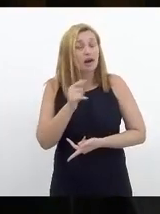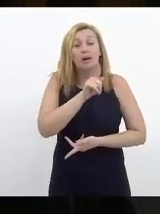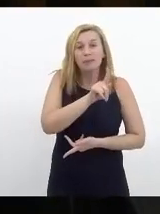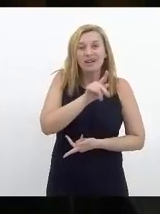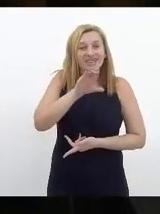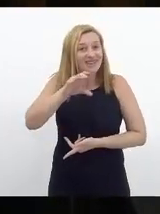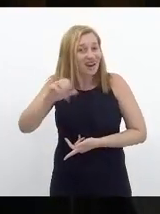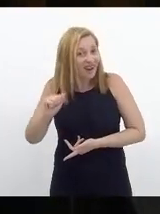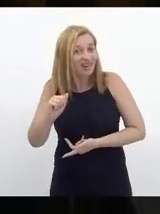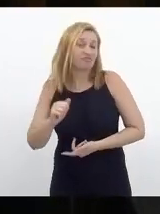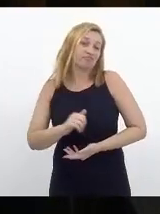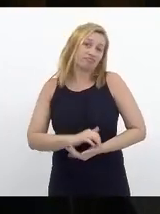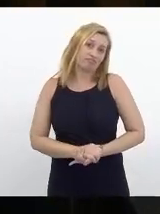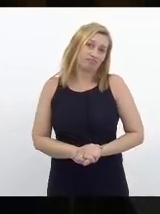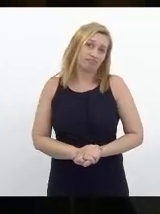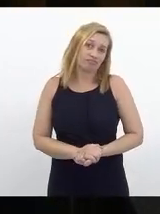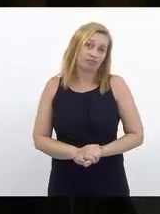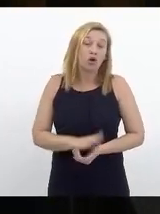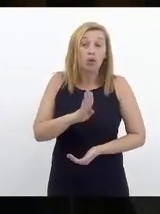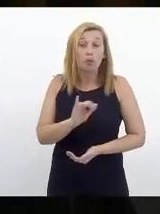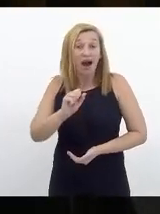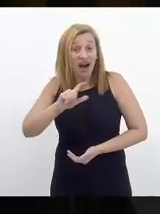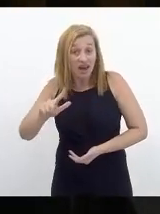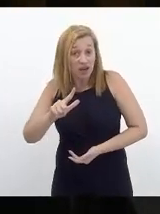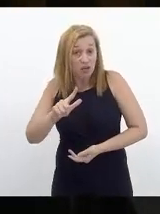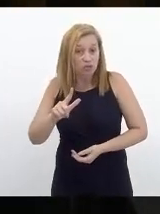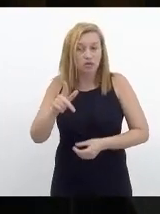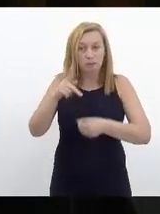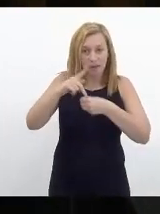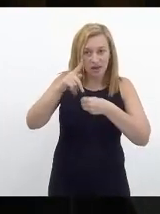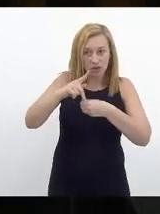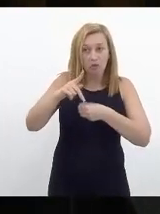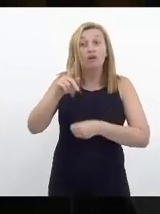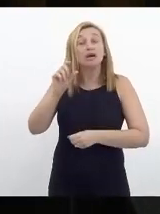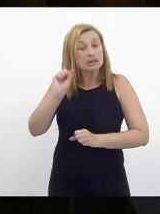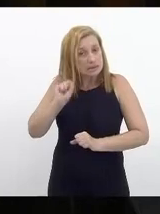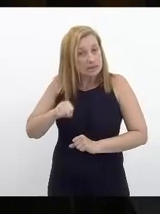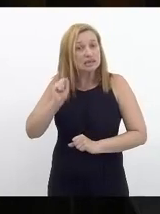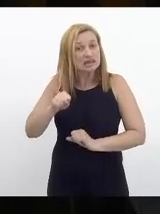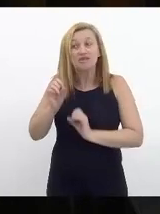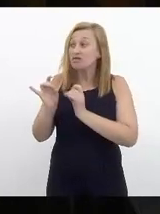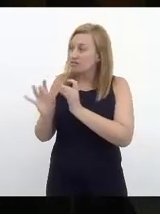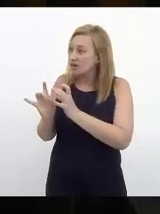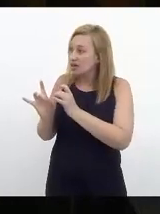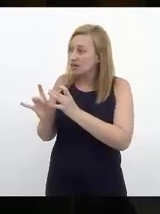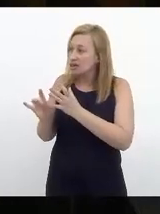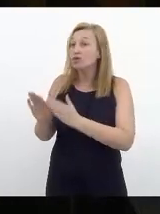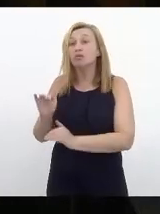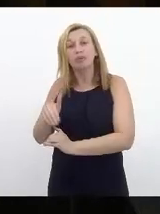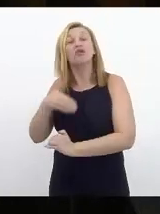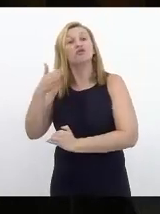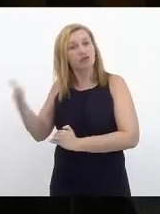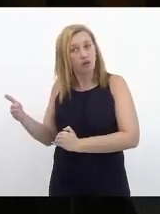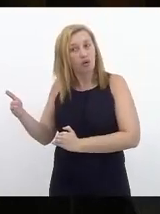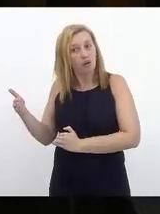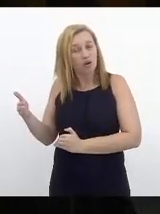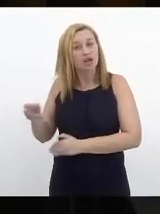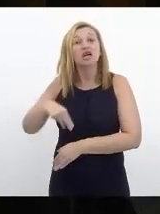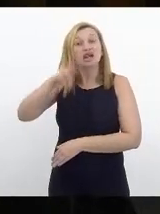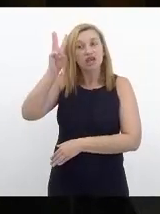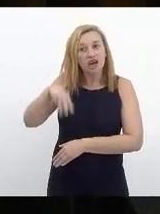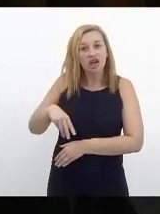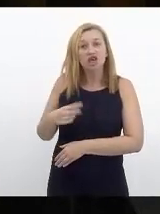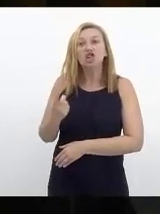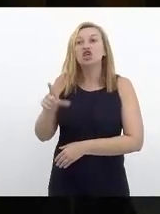IPCA. O barril de petróleo é commodity. Quem define o preço do barril